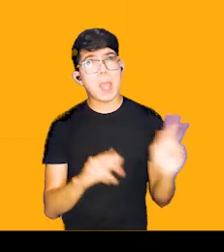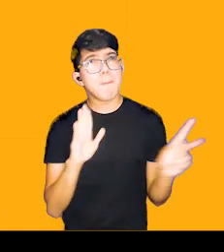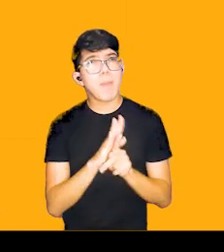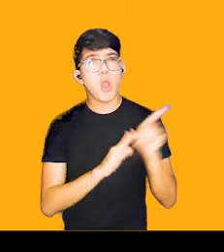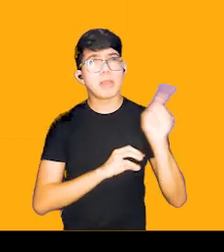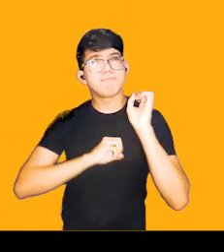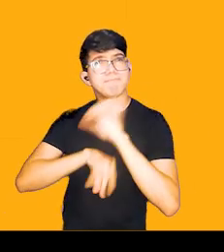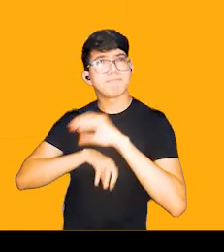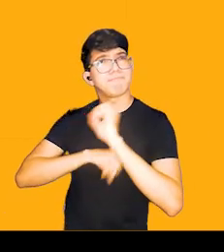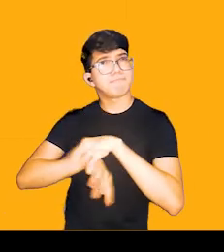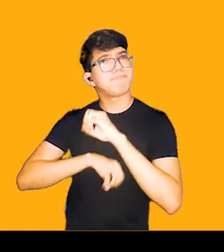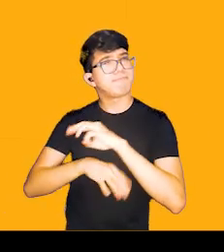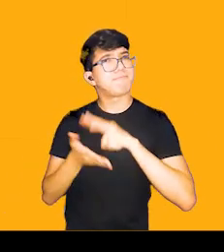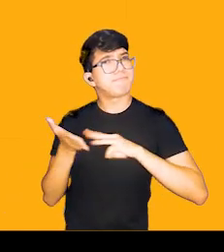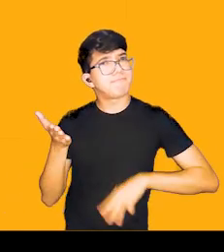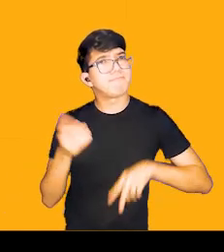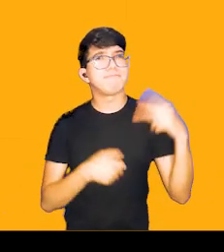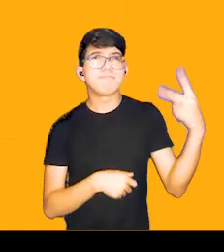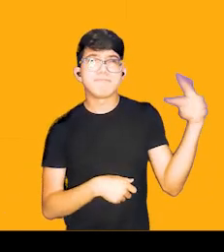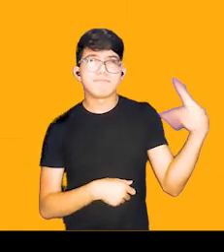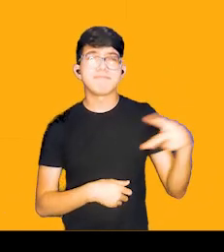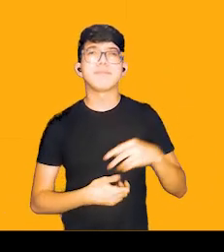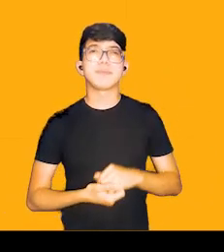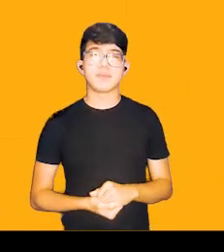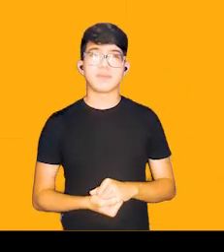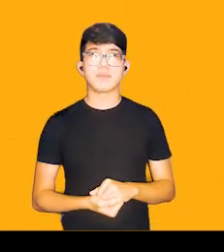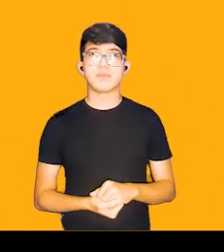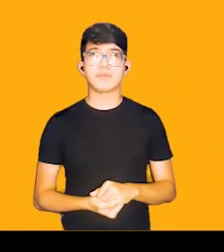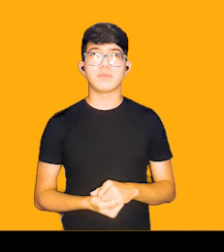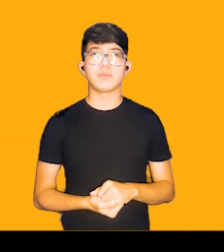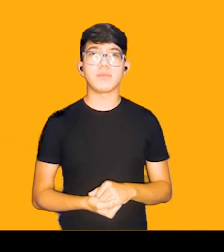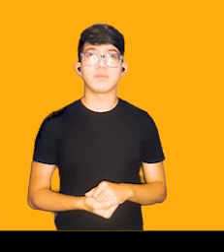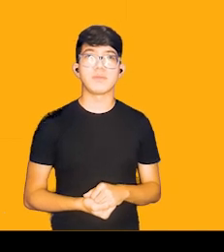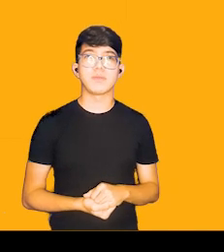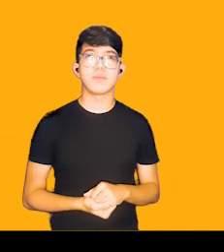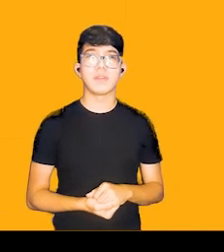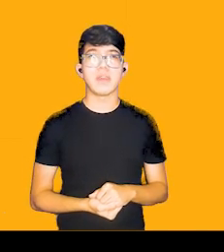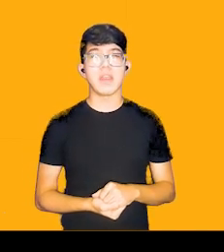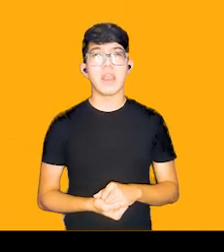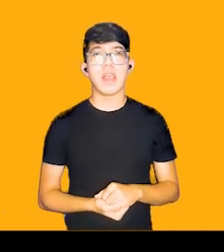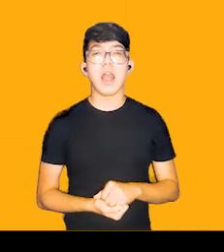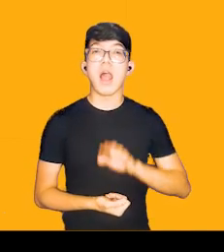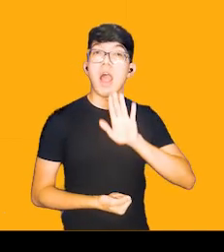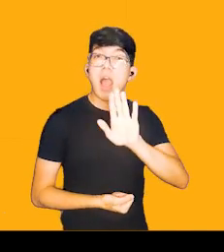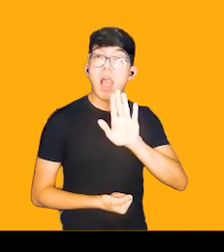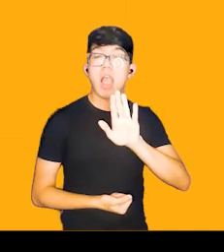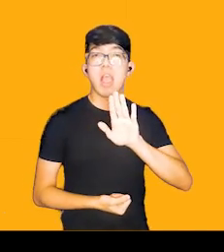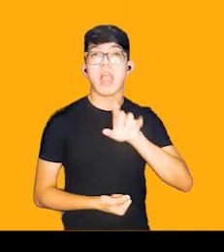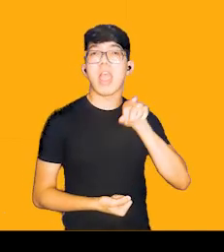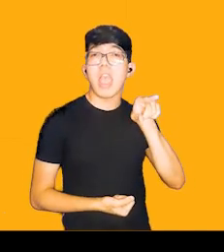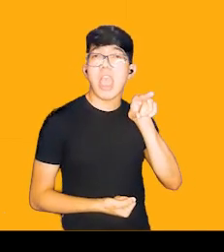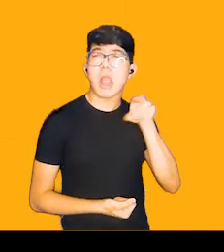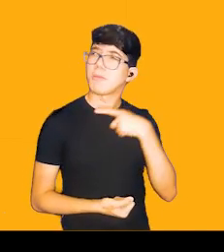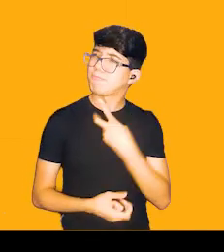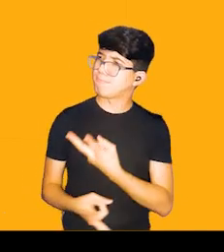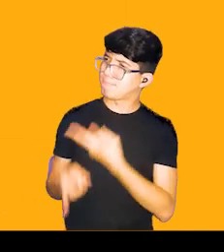assim uma metodologia própria para ensinar, né? Ele não era uma coisa gratuita, ele